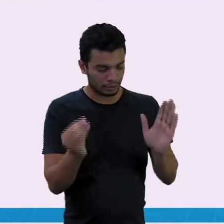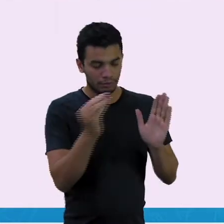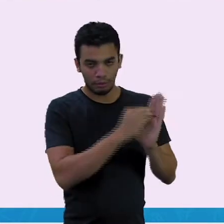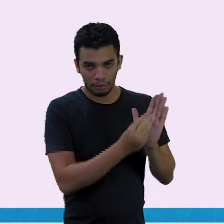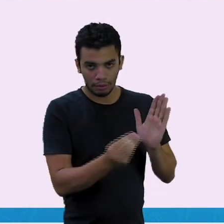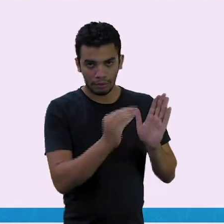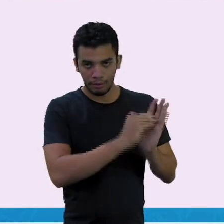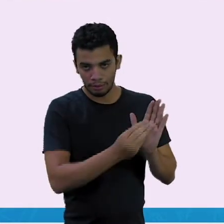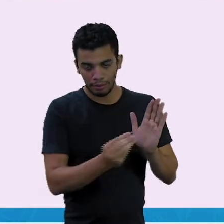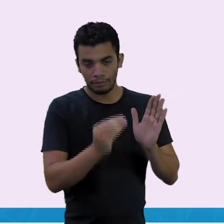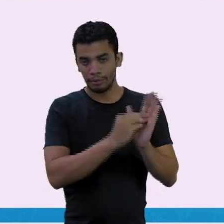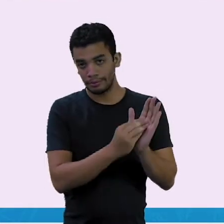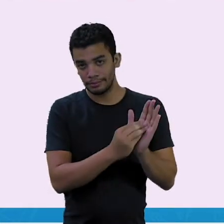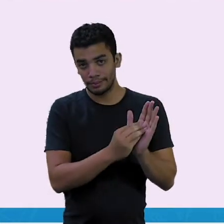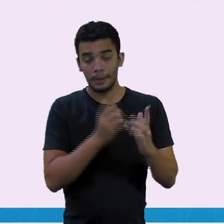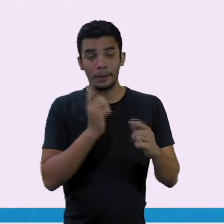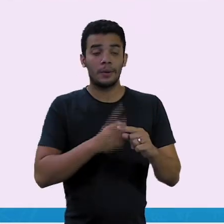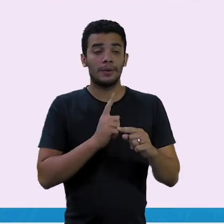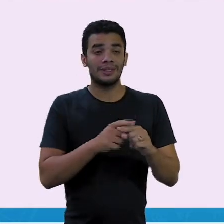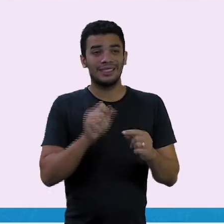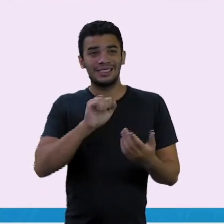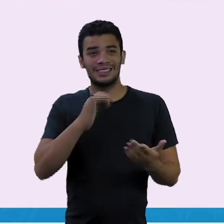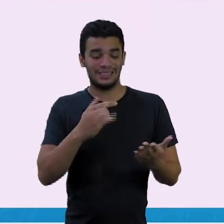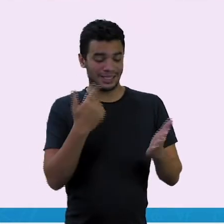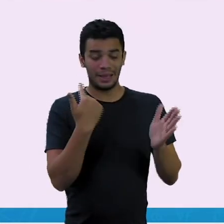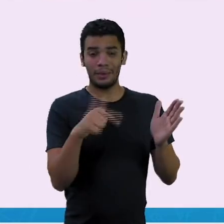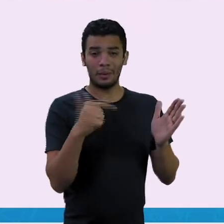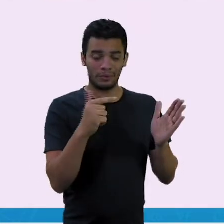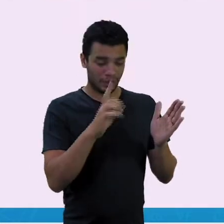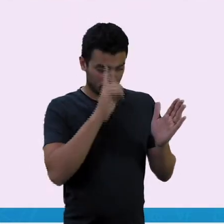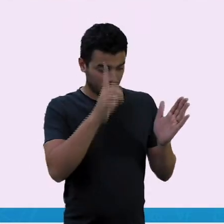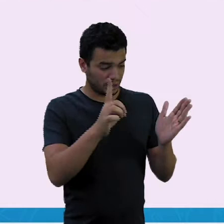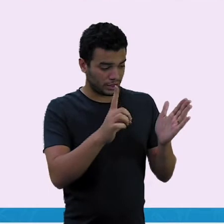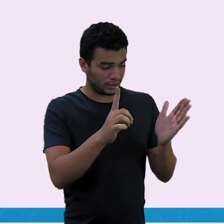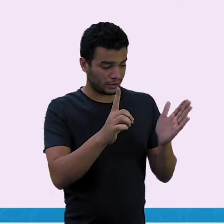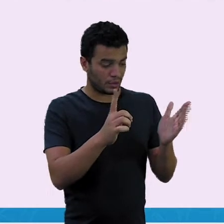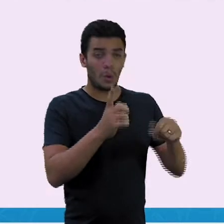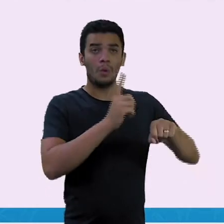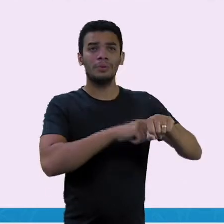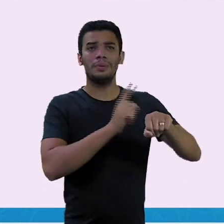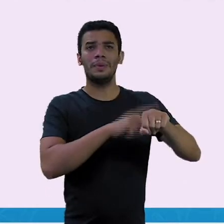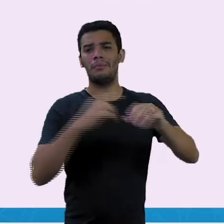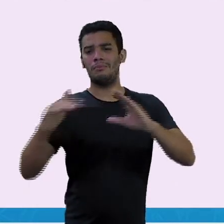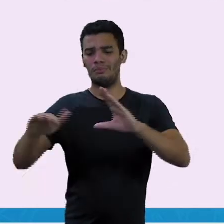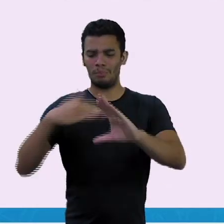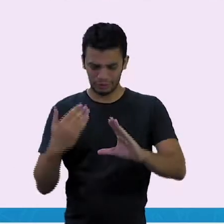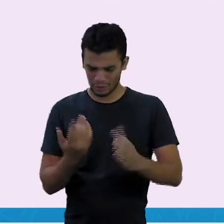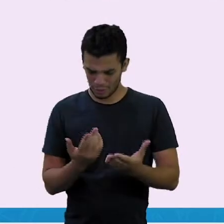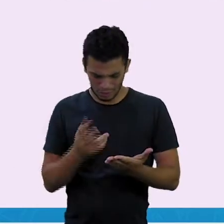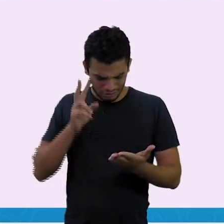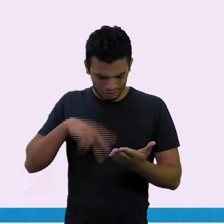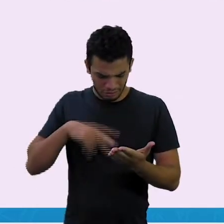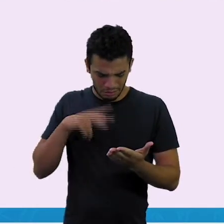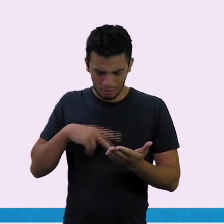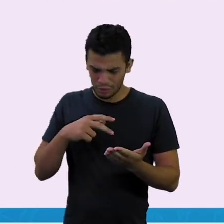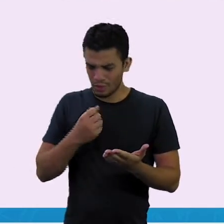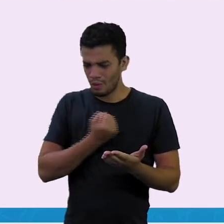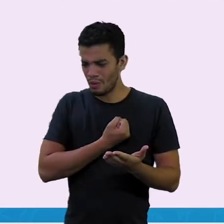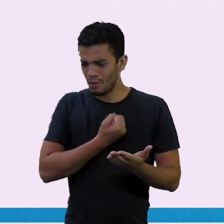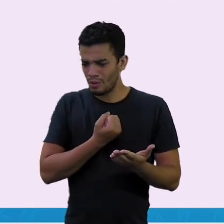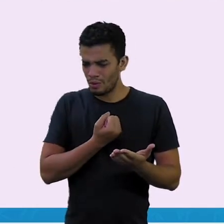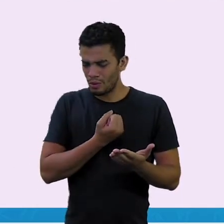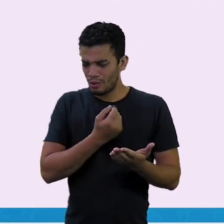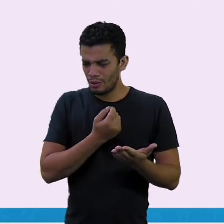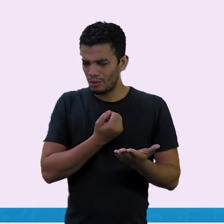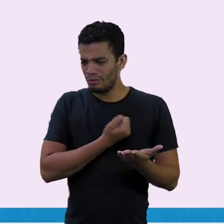eu escrevi, ele não vai saber há quanto tempo eu escrevi, qual era a data, qual era o intuito do recado. Então, é